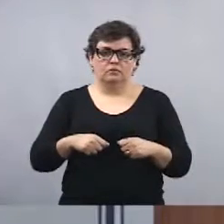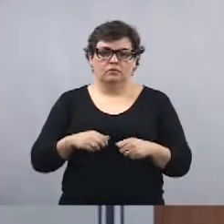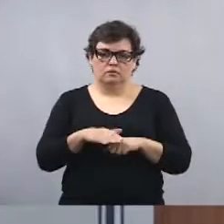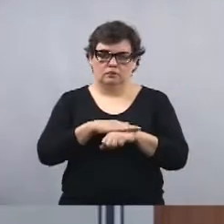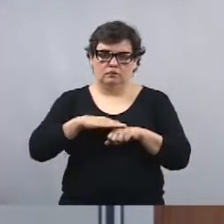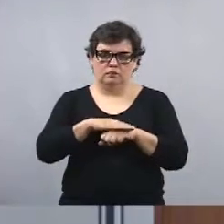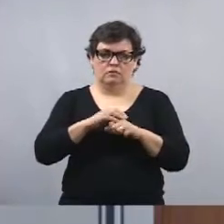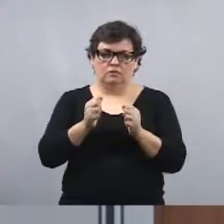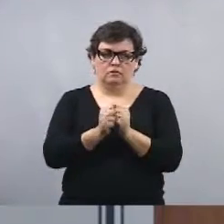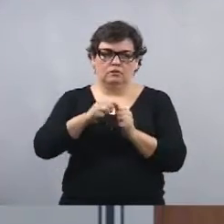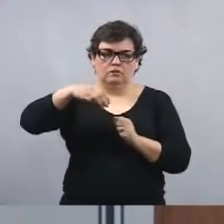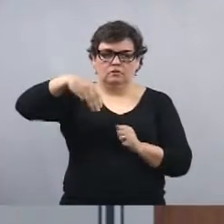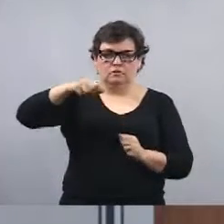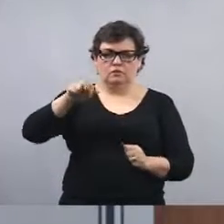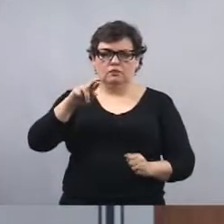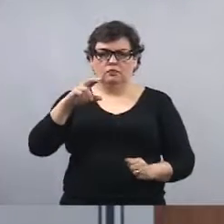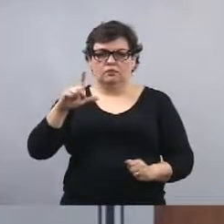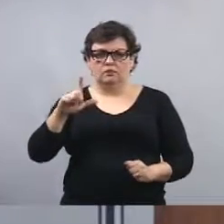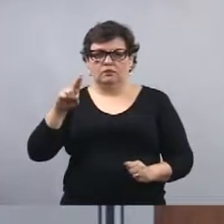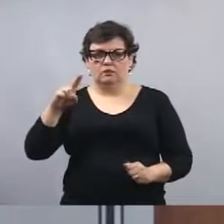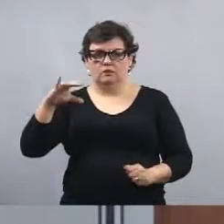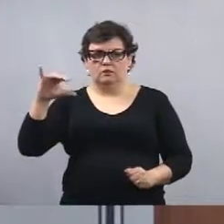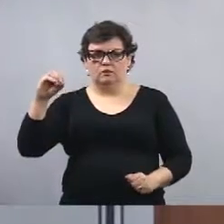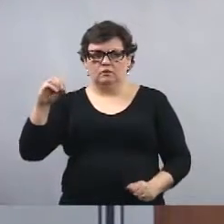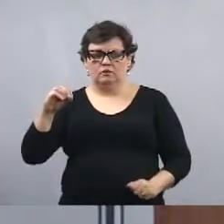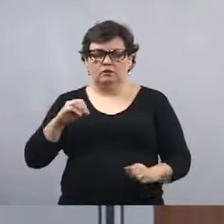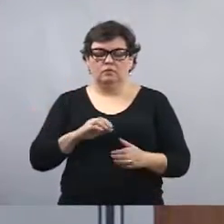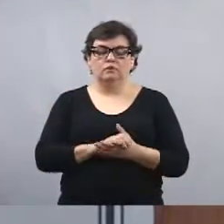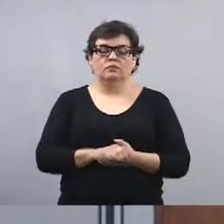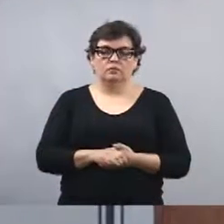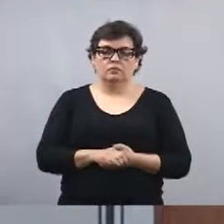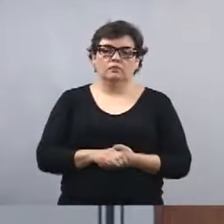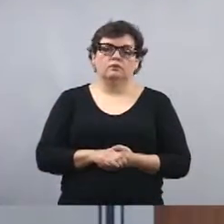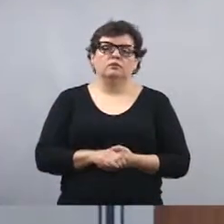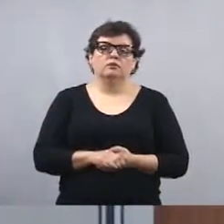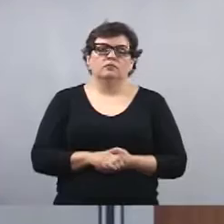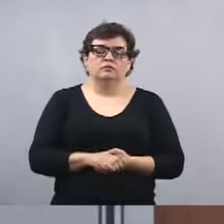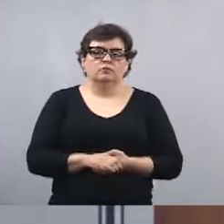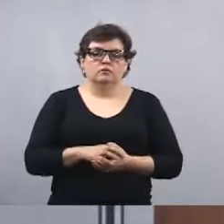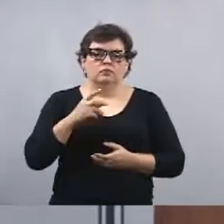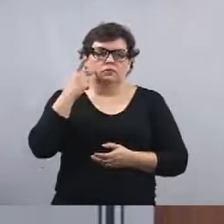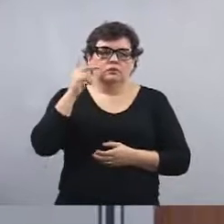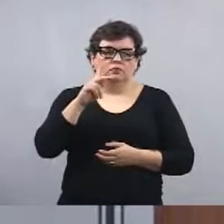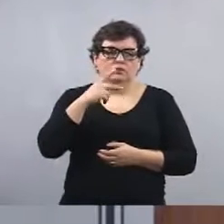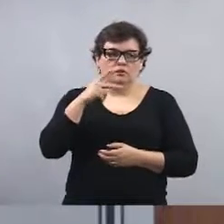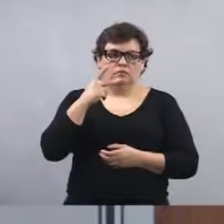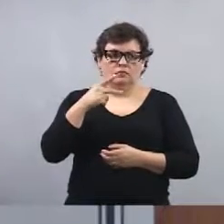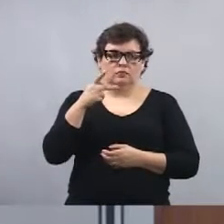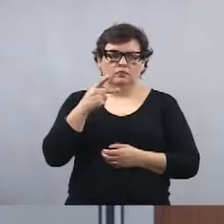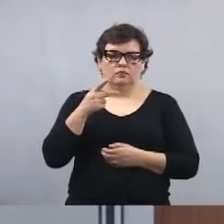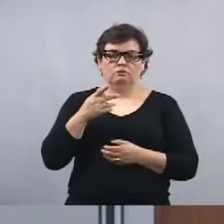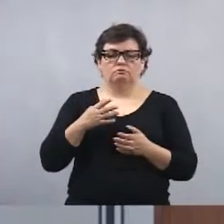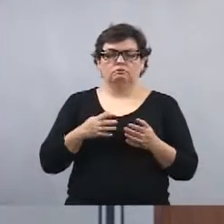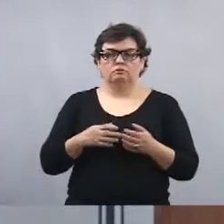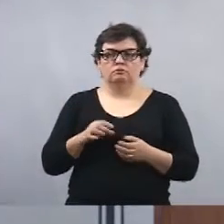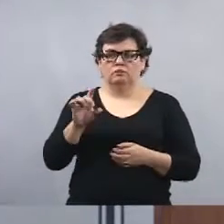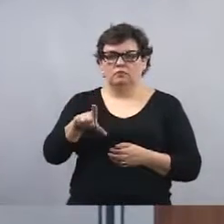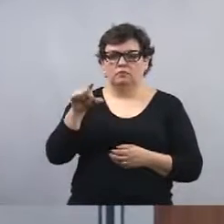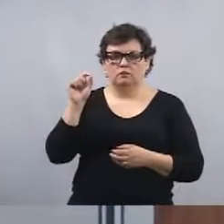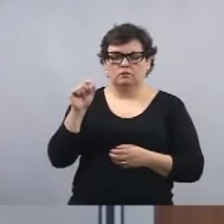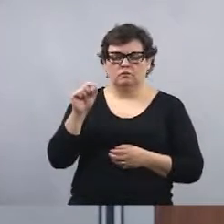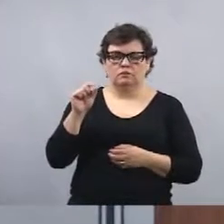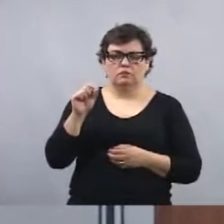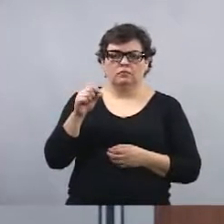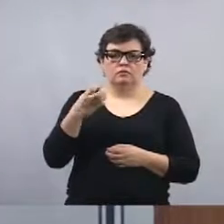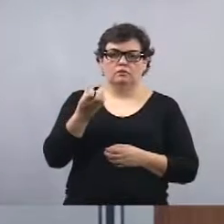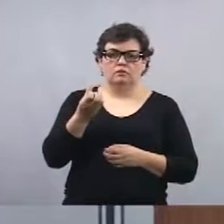qual vai ser a sexta-feira equivalente. Então, ali do plenário, eu vou fazer um adendo antes da votação para dizer que é numa das sextas-feiras que nós vamos marcar